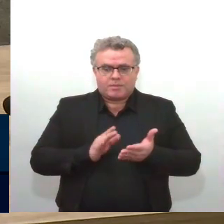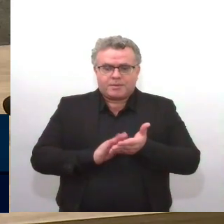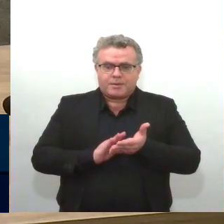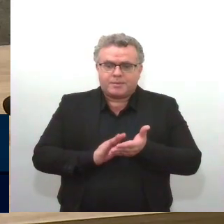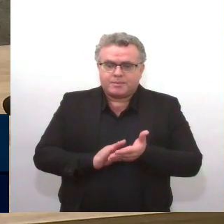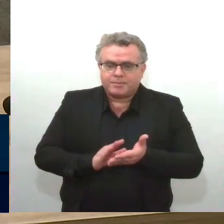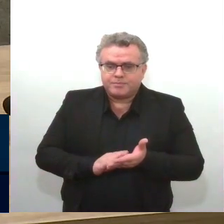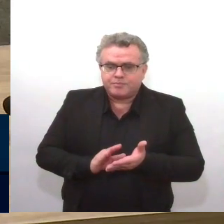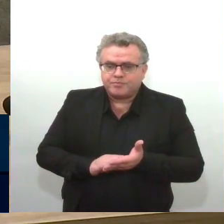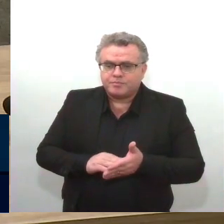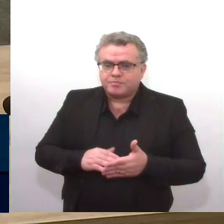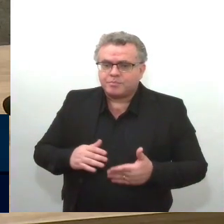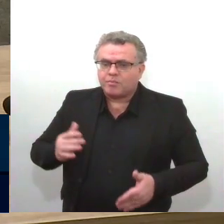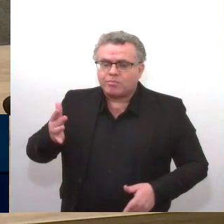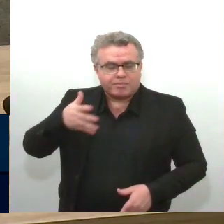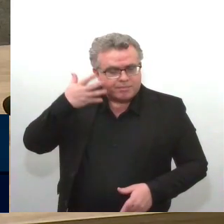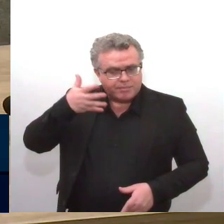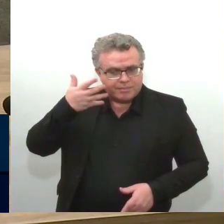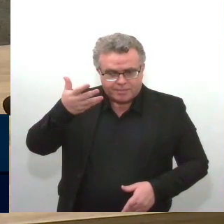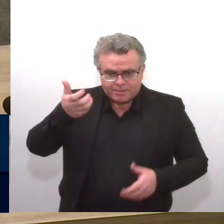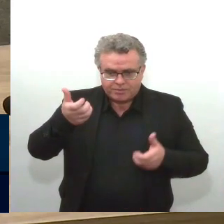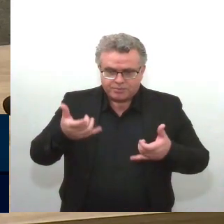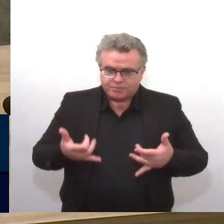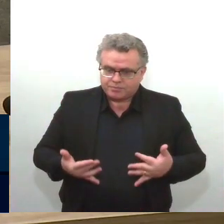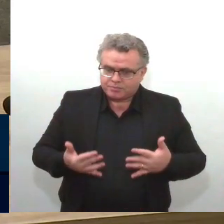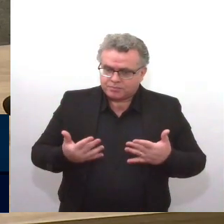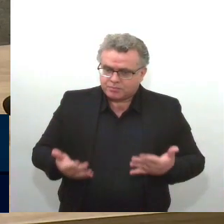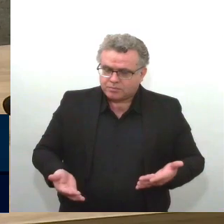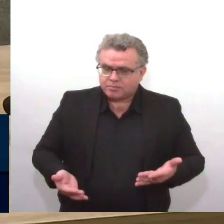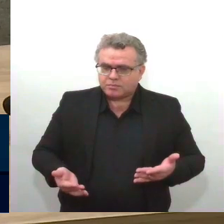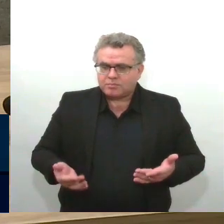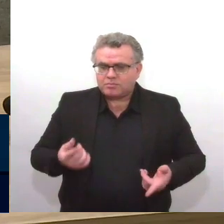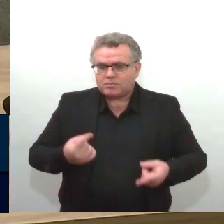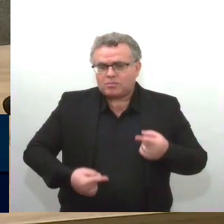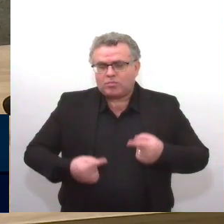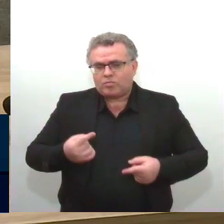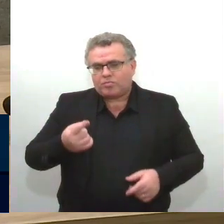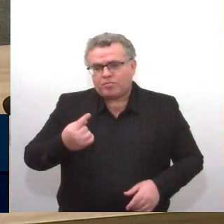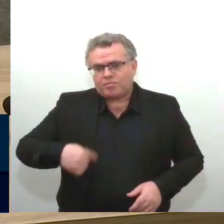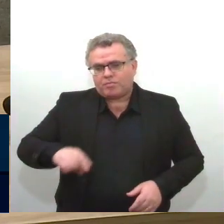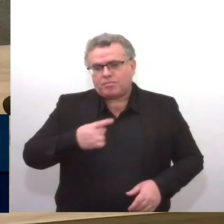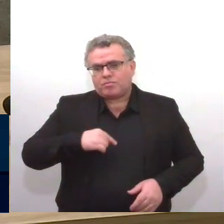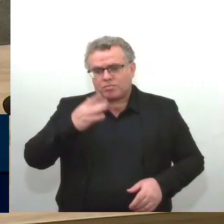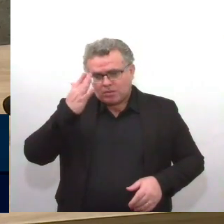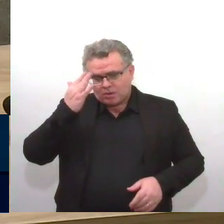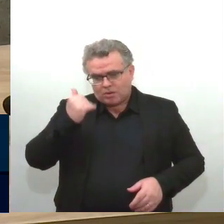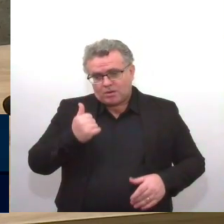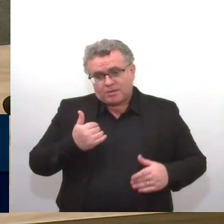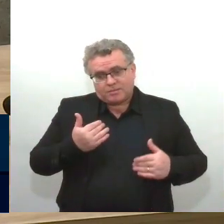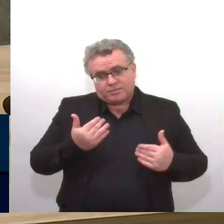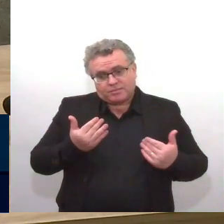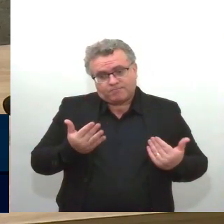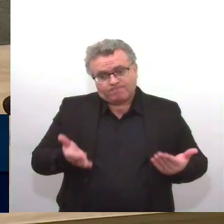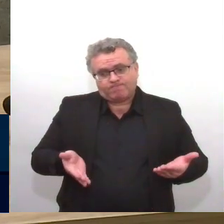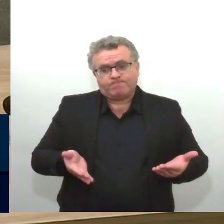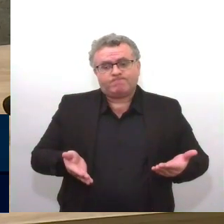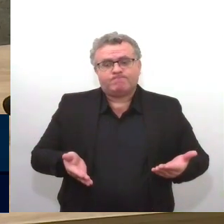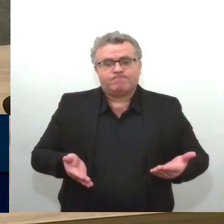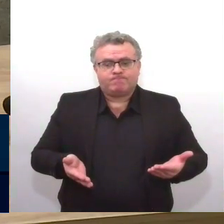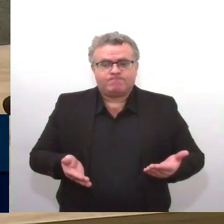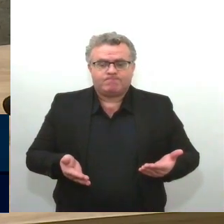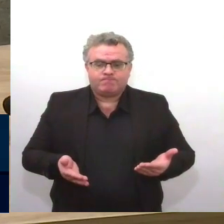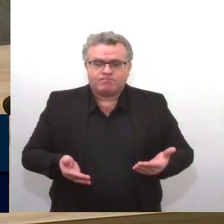pronunciamento a política todo mundo sabe é um jogo né e um lado sai